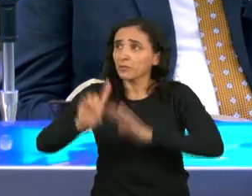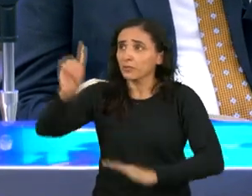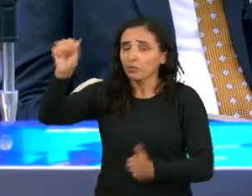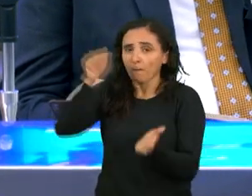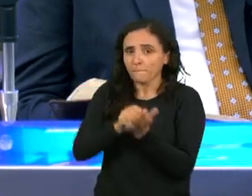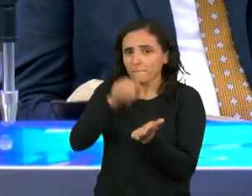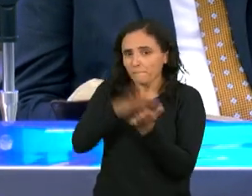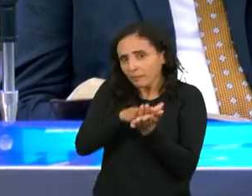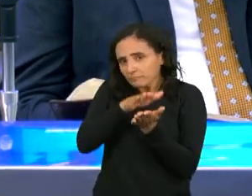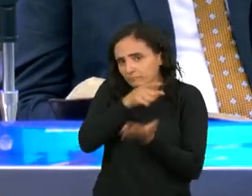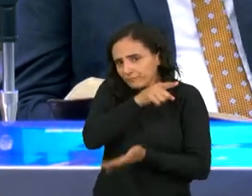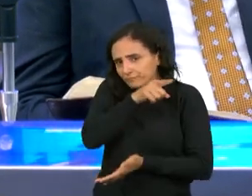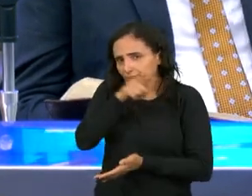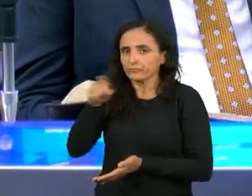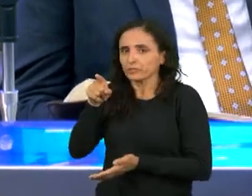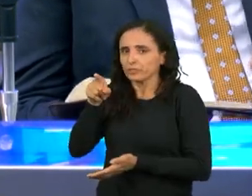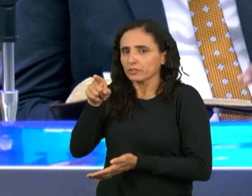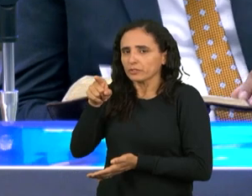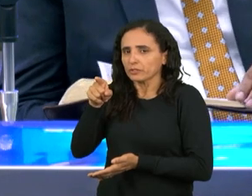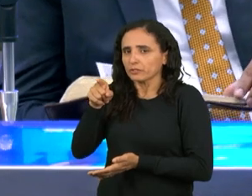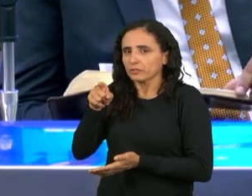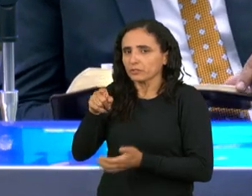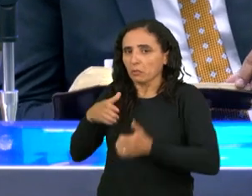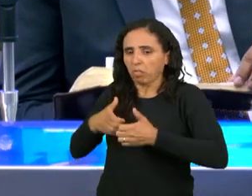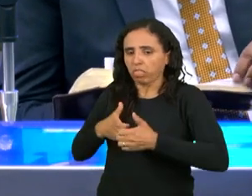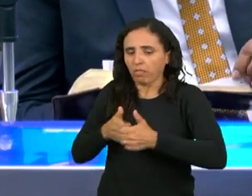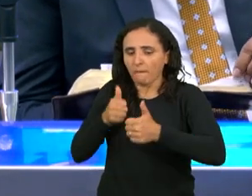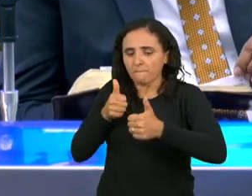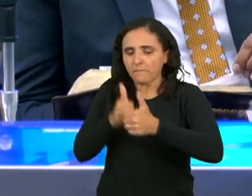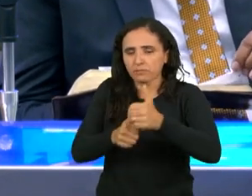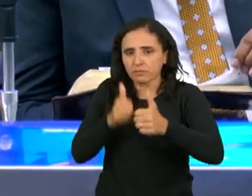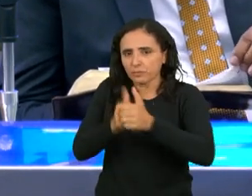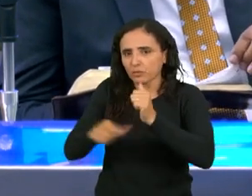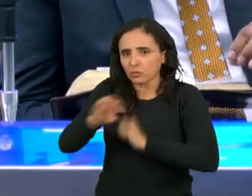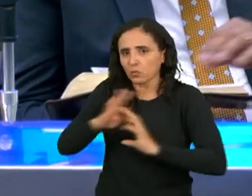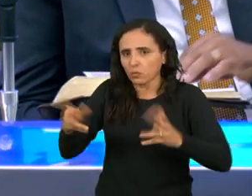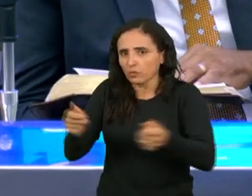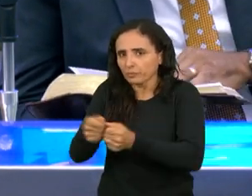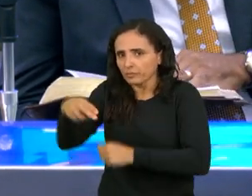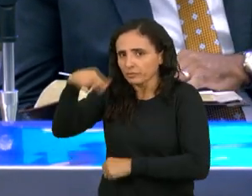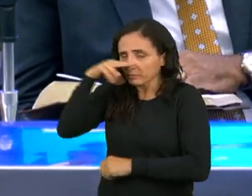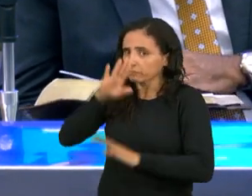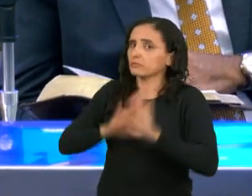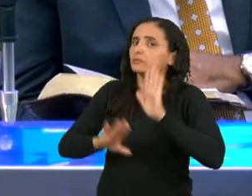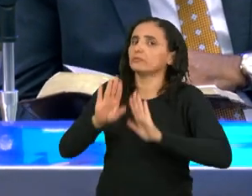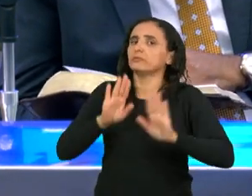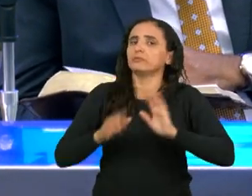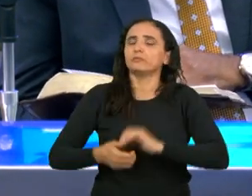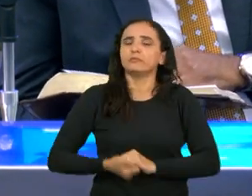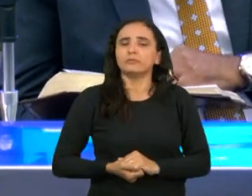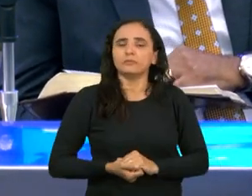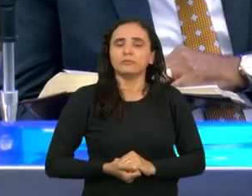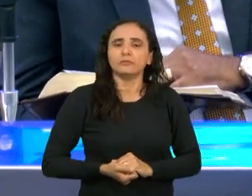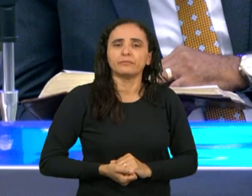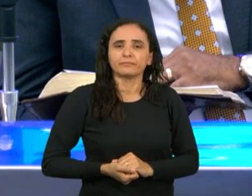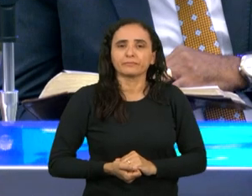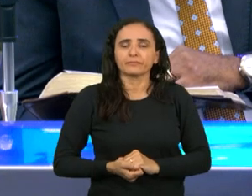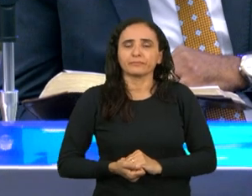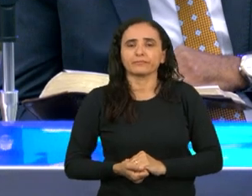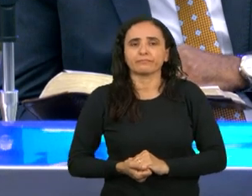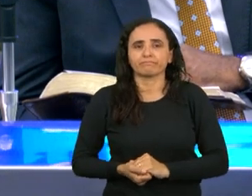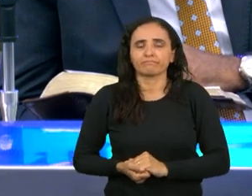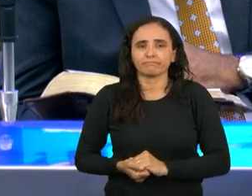irmãos veja o Versículo 5 diz e quais são os quais hão de dar